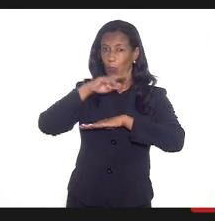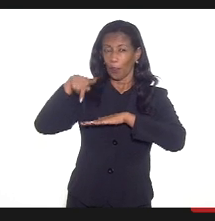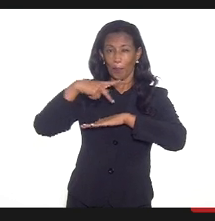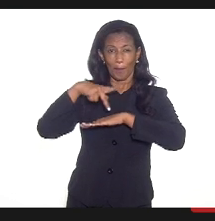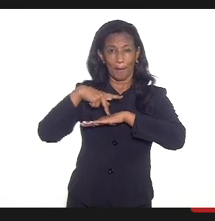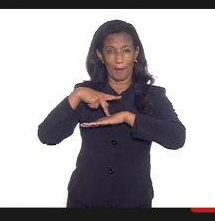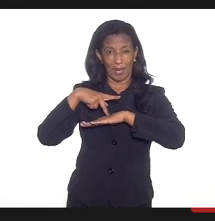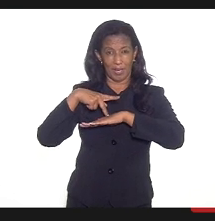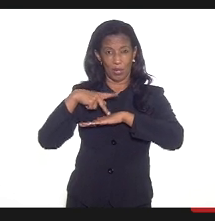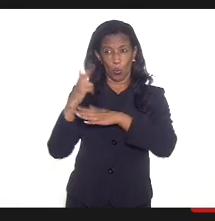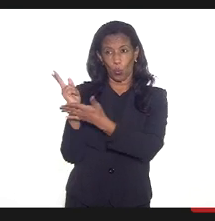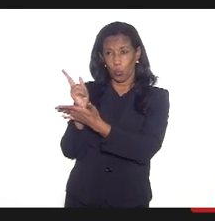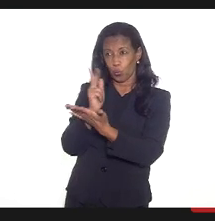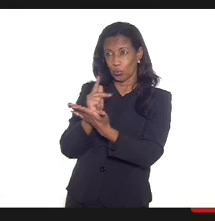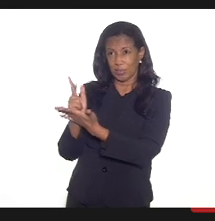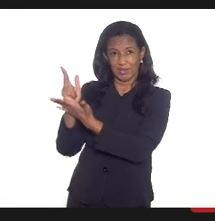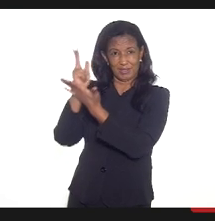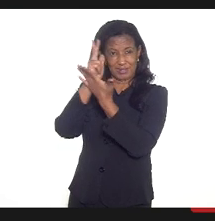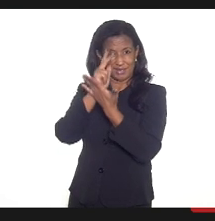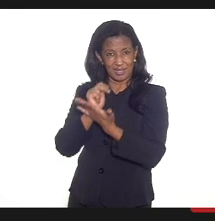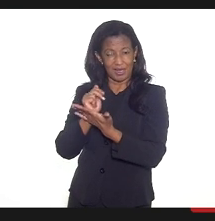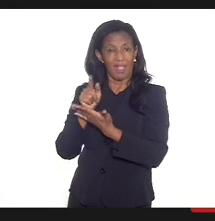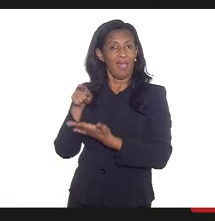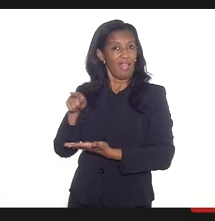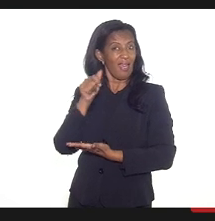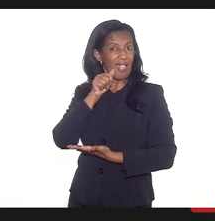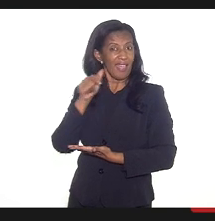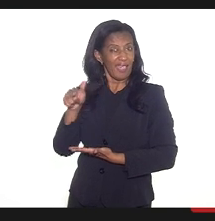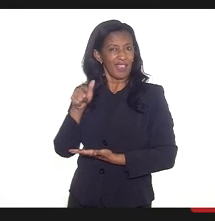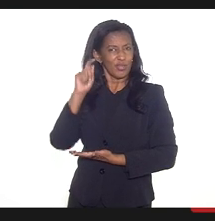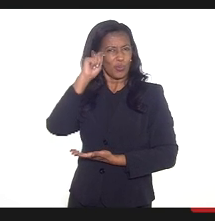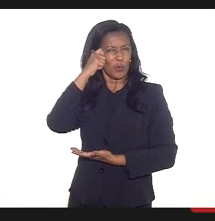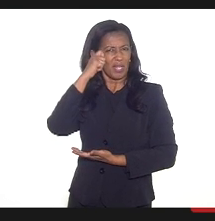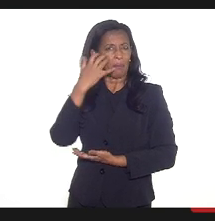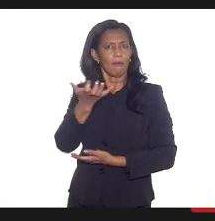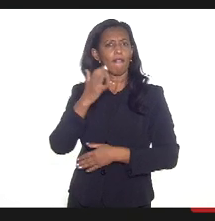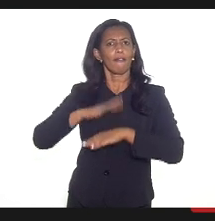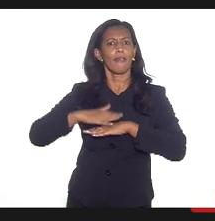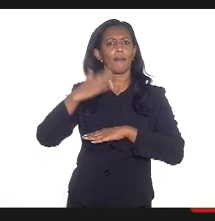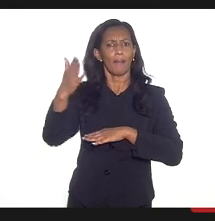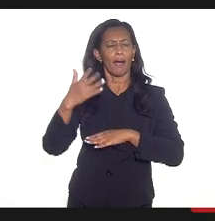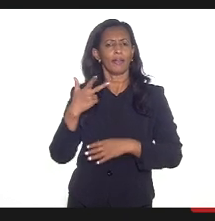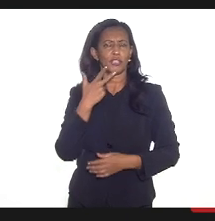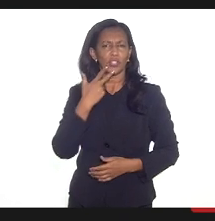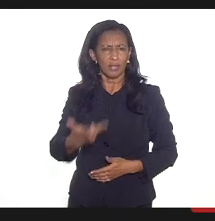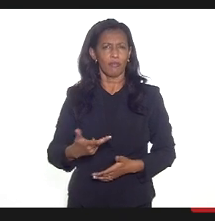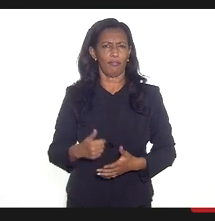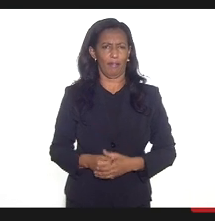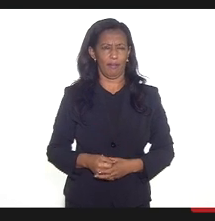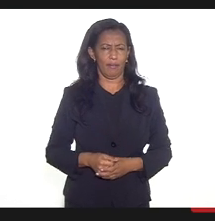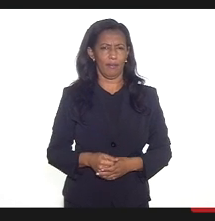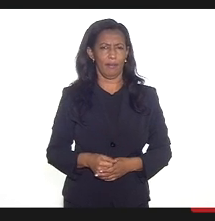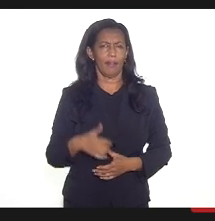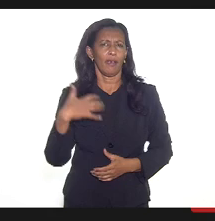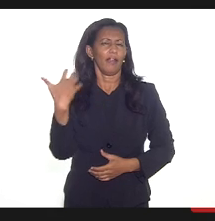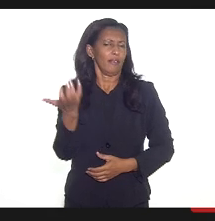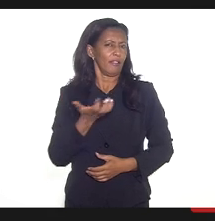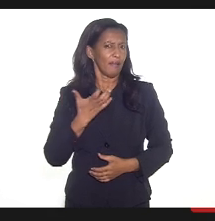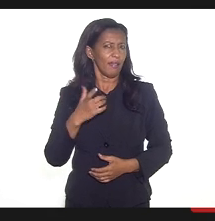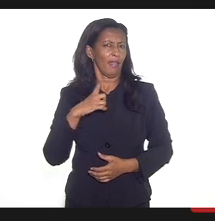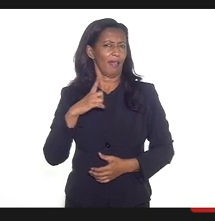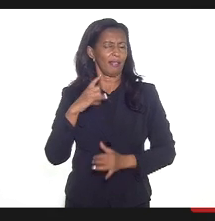o designer é de uma mulher negra, mas a gente quer mais, a gente quer ter fala, a gente quer ter